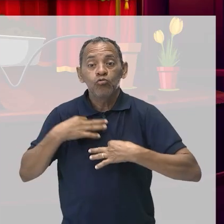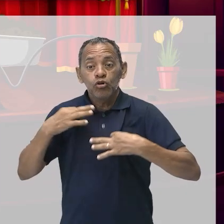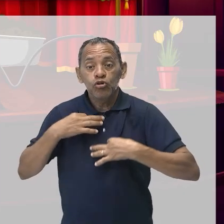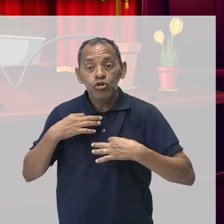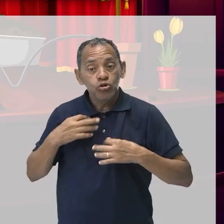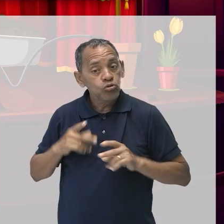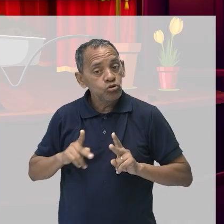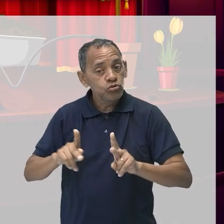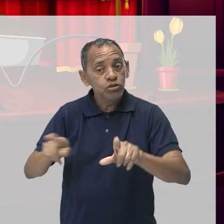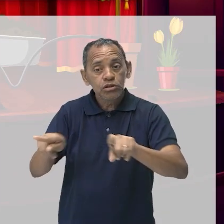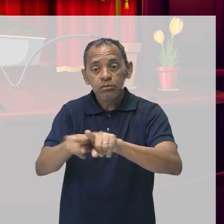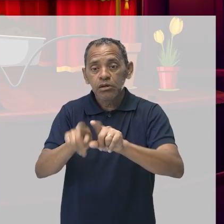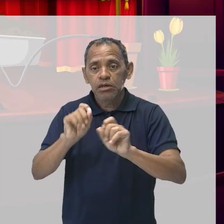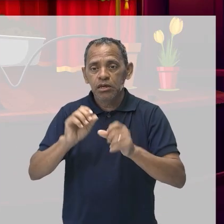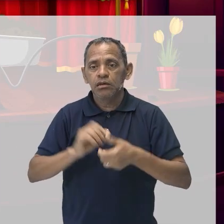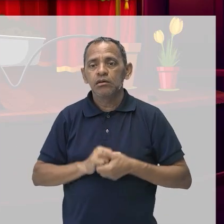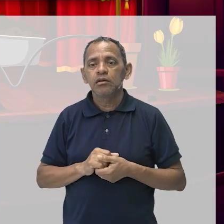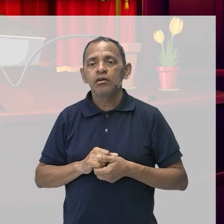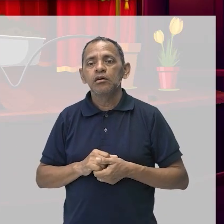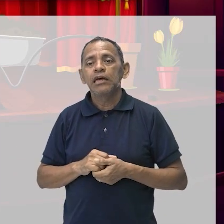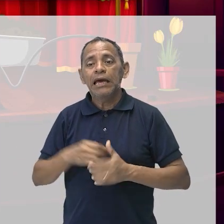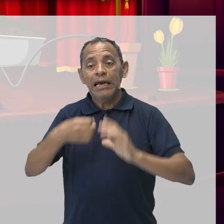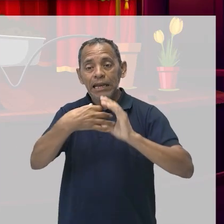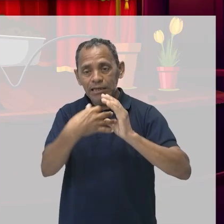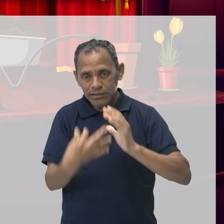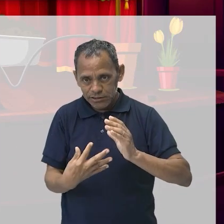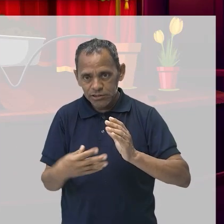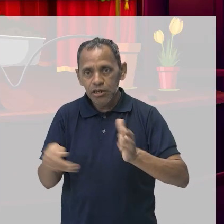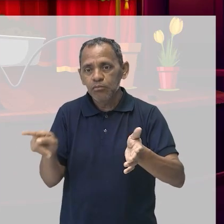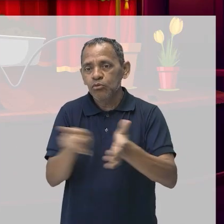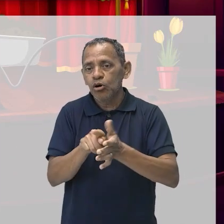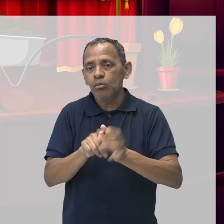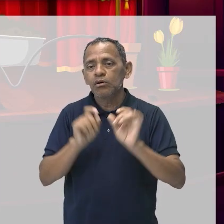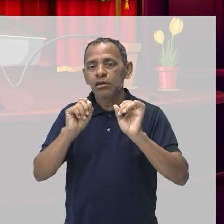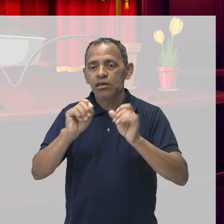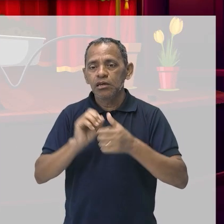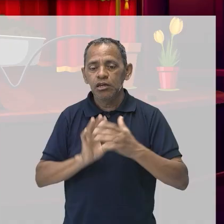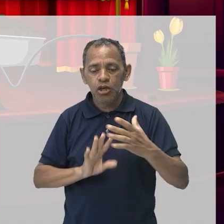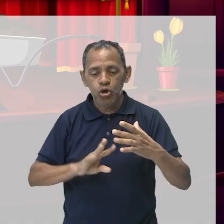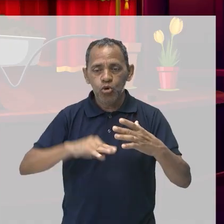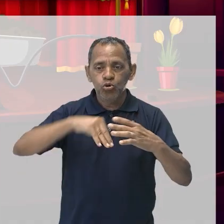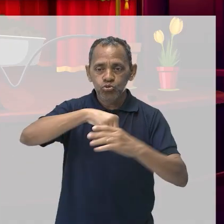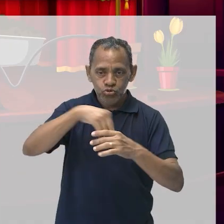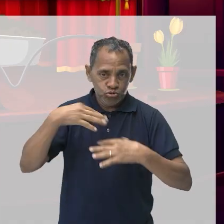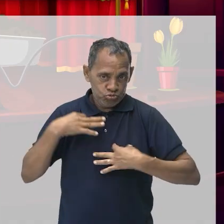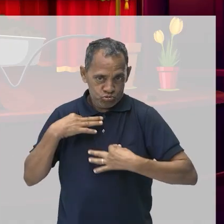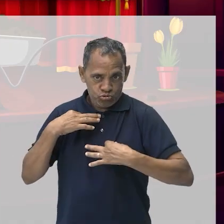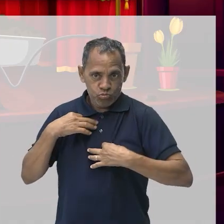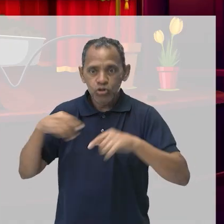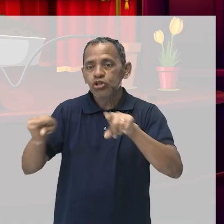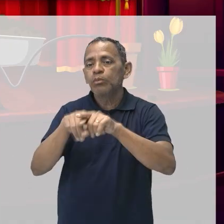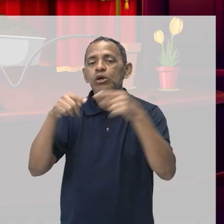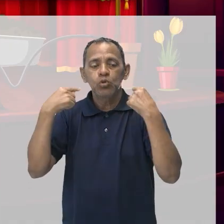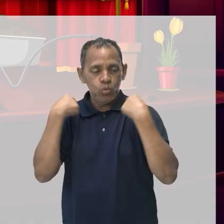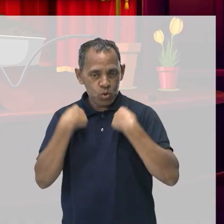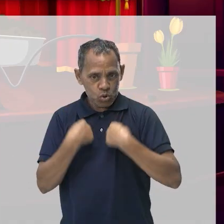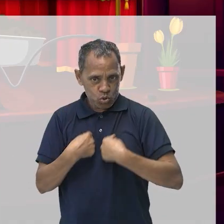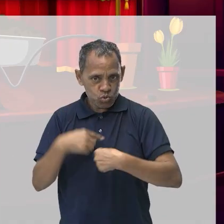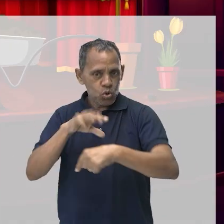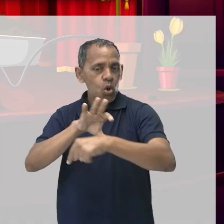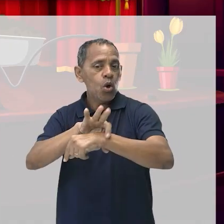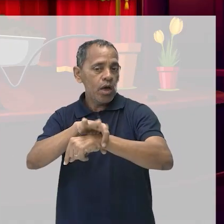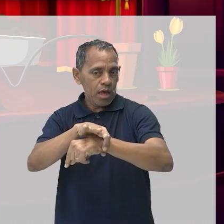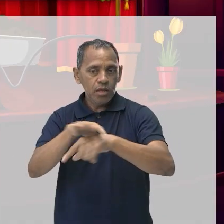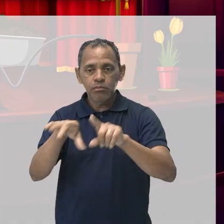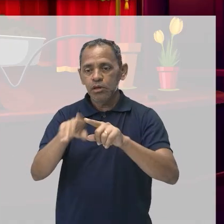com o figurino, é a definição, né? É o conjunto de roupas e acessórios usado pelos